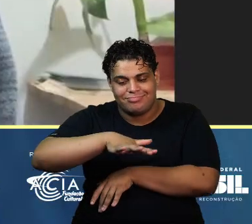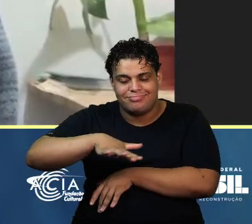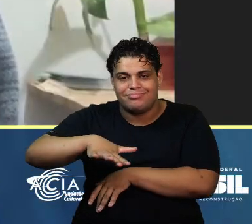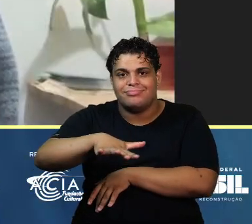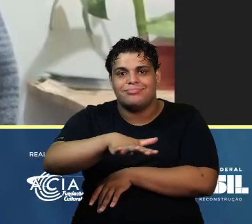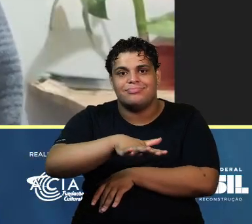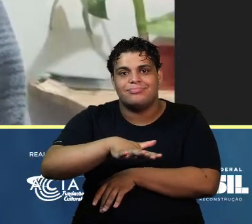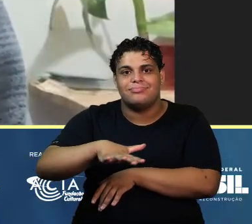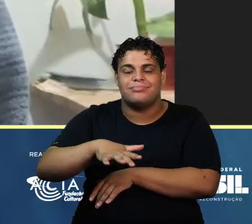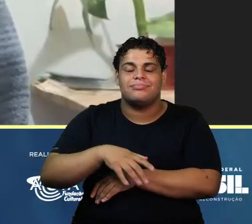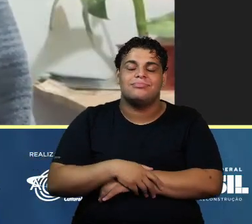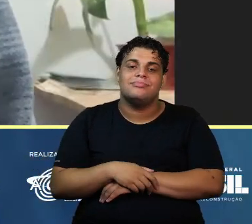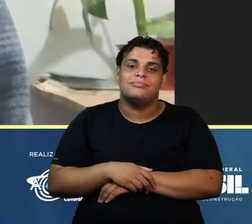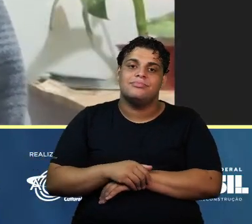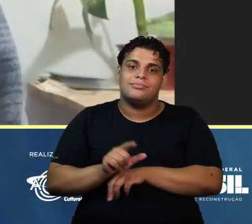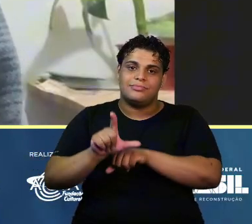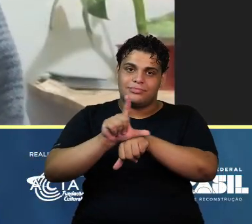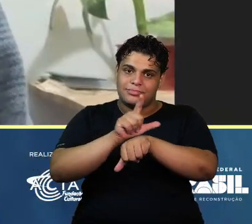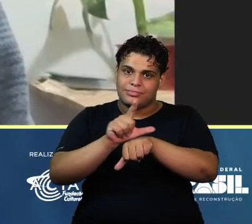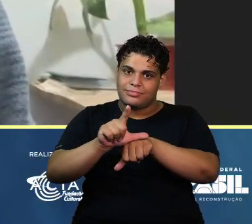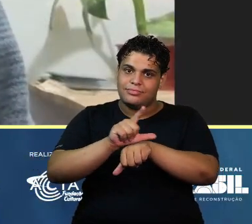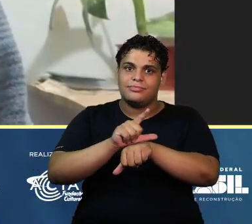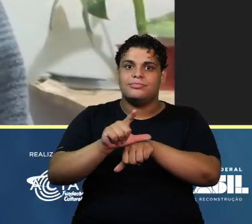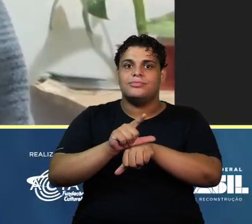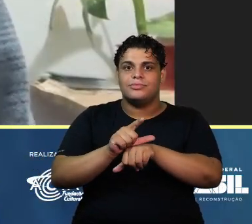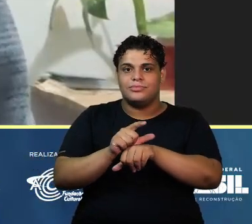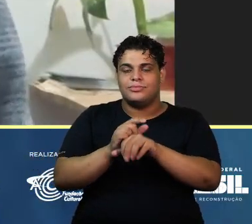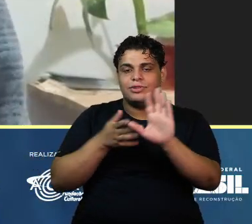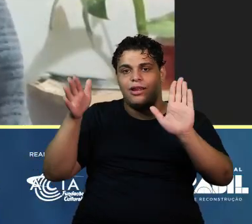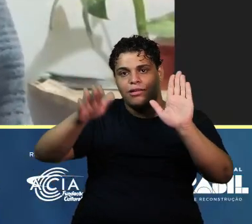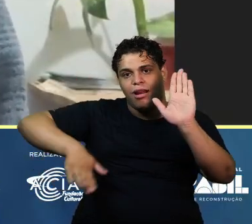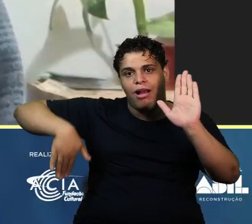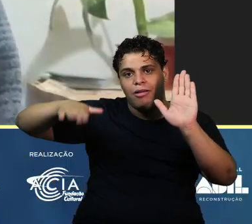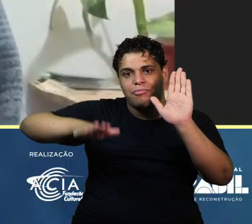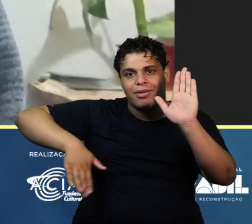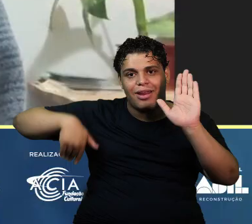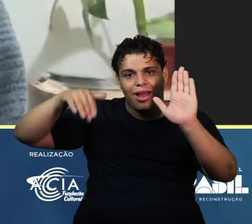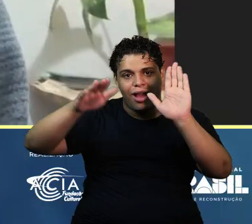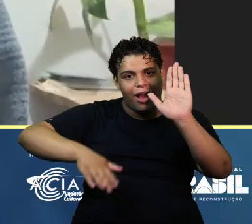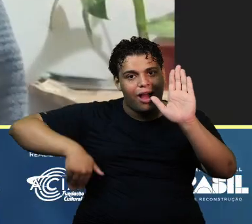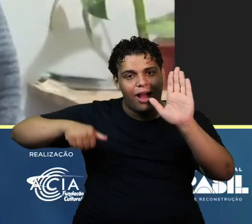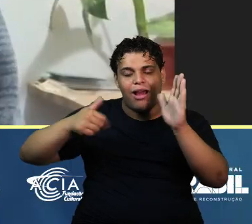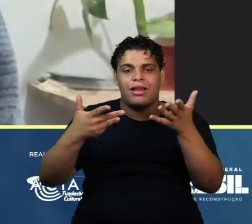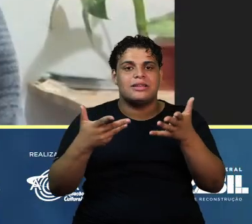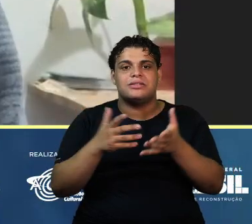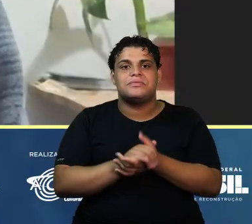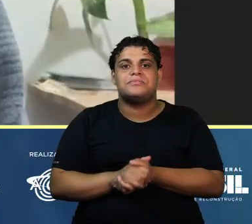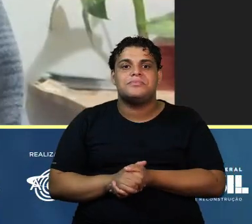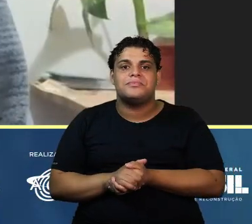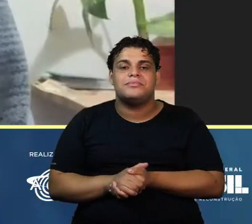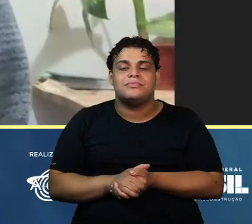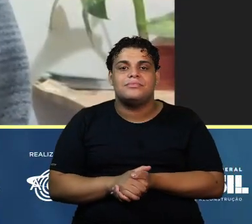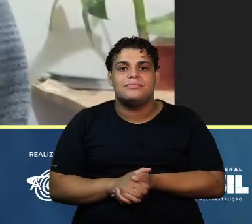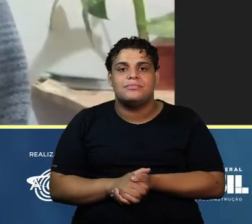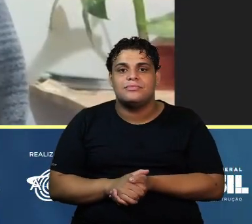está fazendo limpeza nas praias, nas áreas de manguezal. Então, a nossa